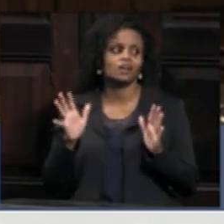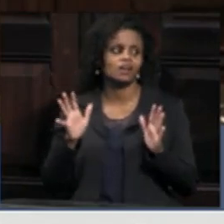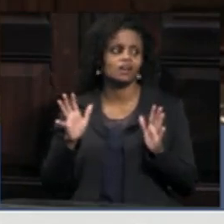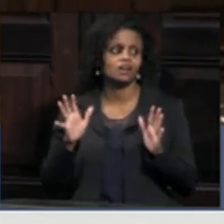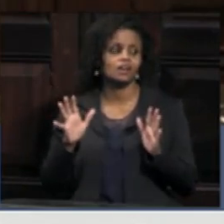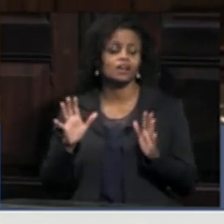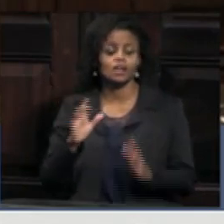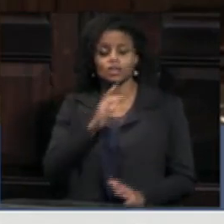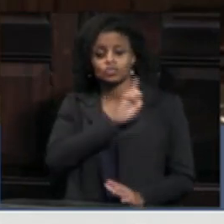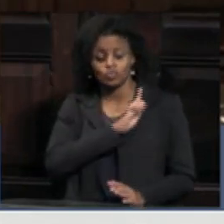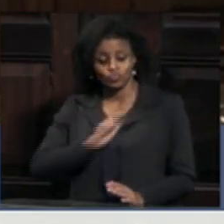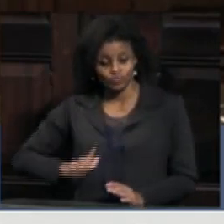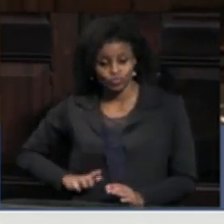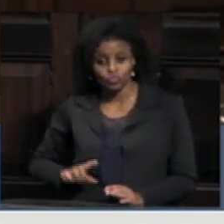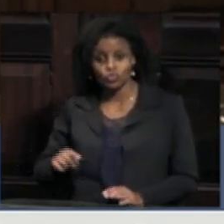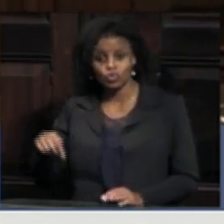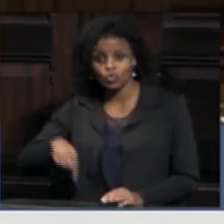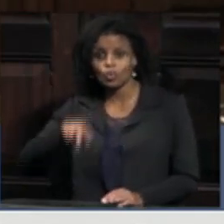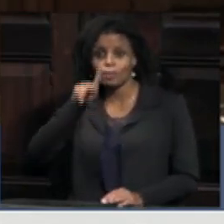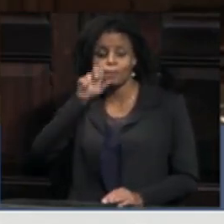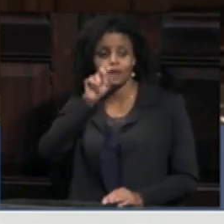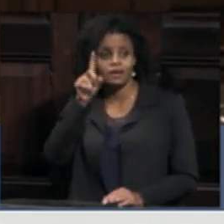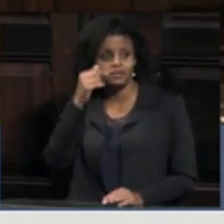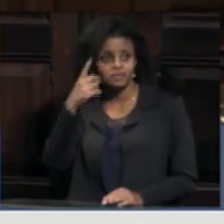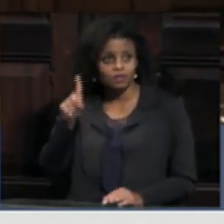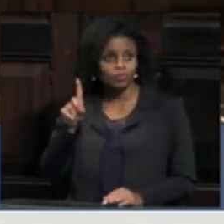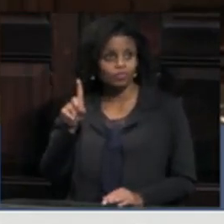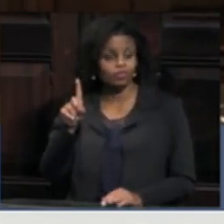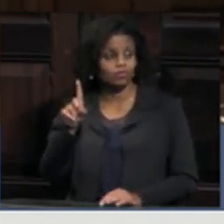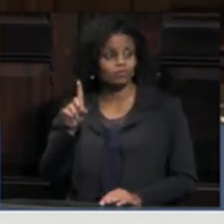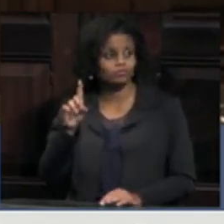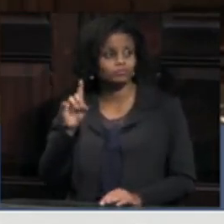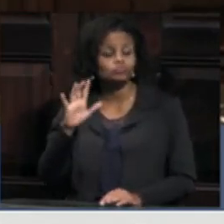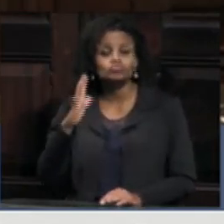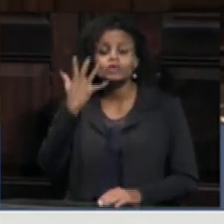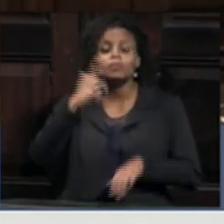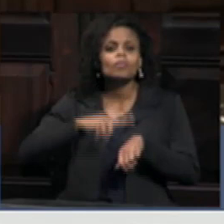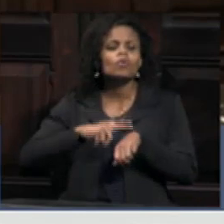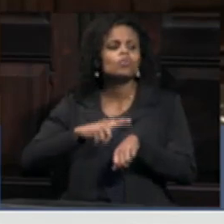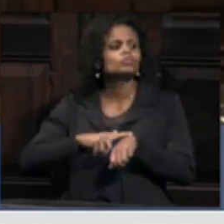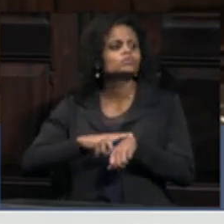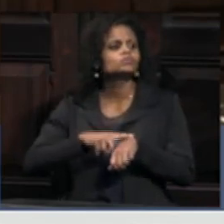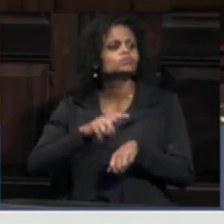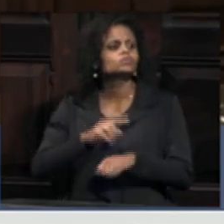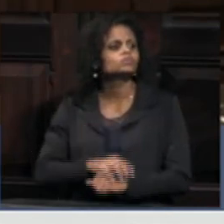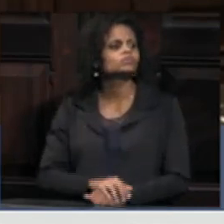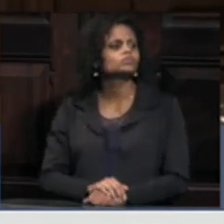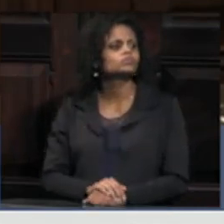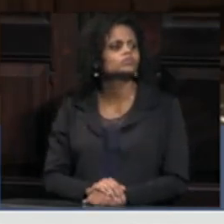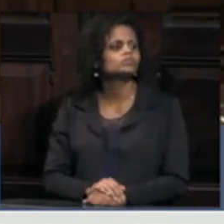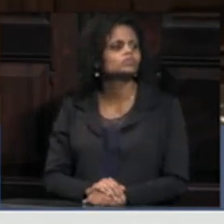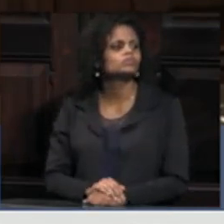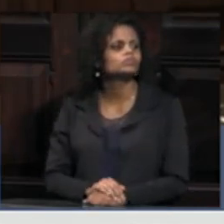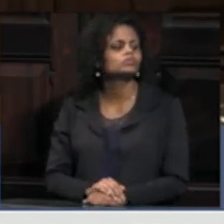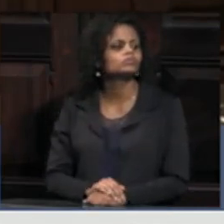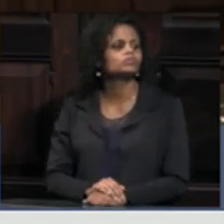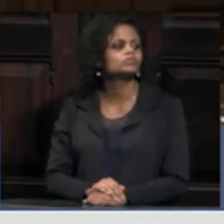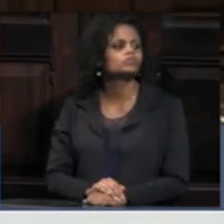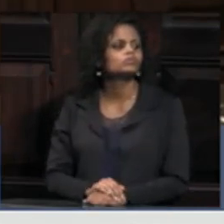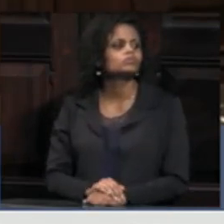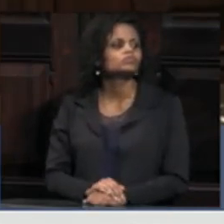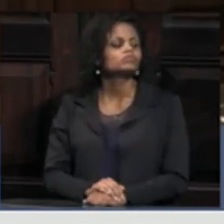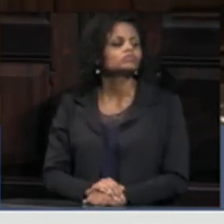governador Pezão, quando em determinado momento, por ocasião do início desse processo